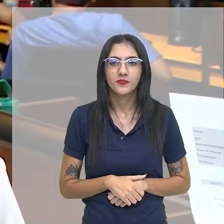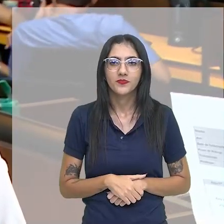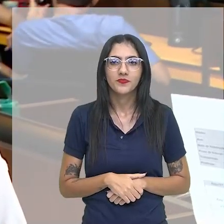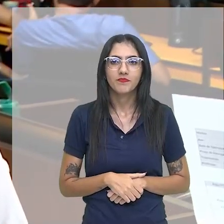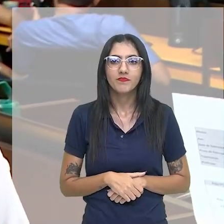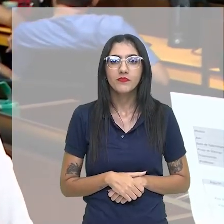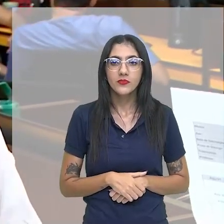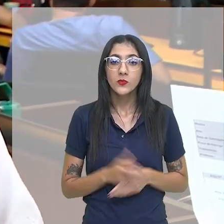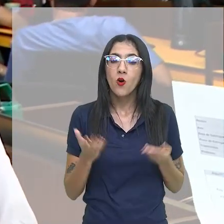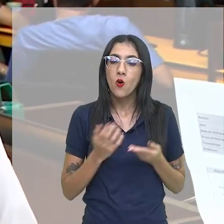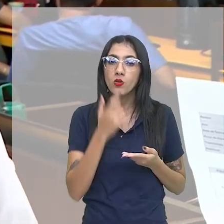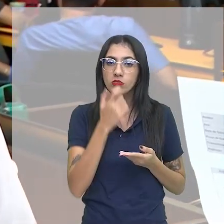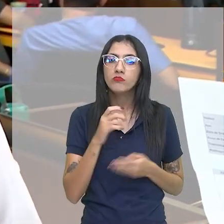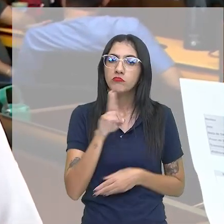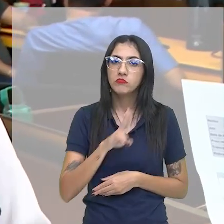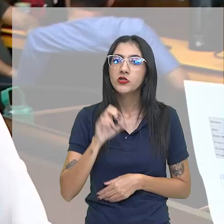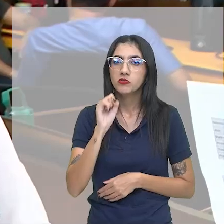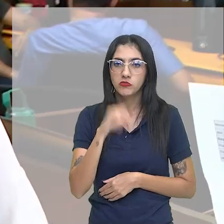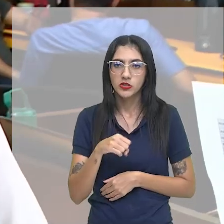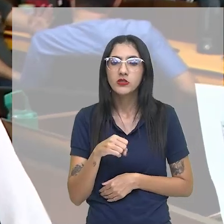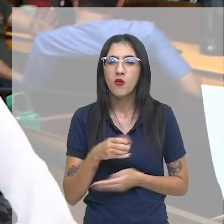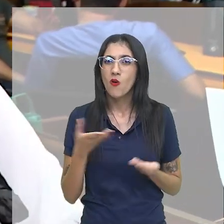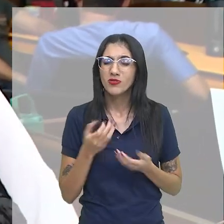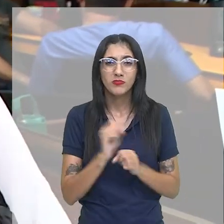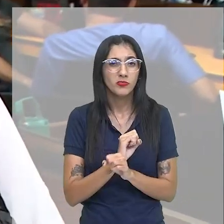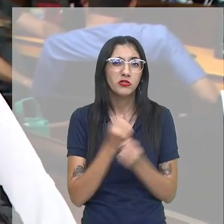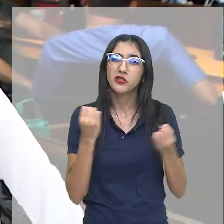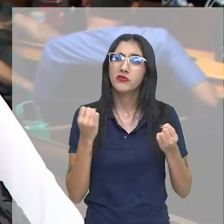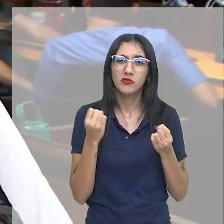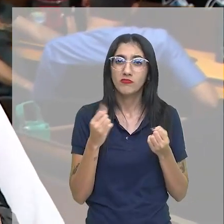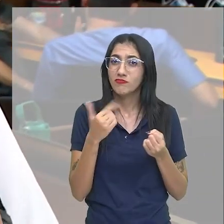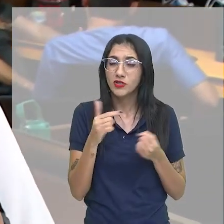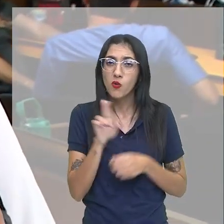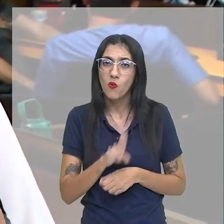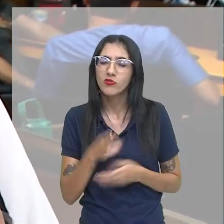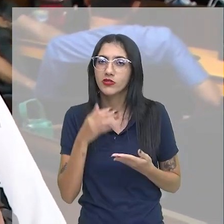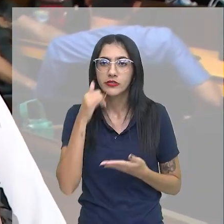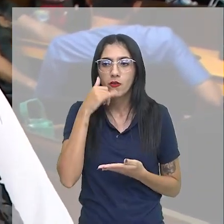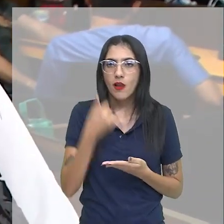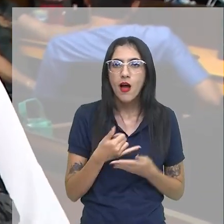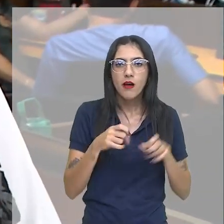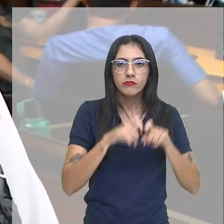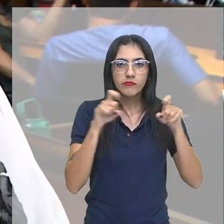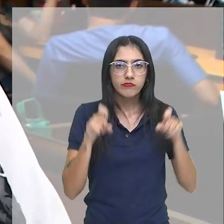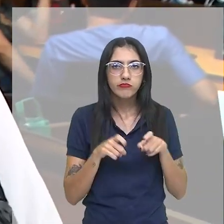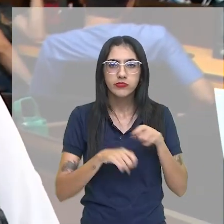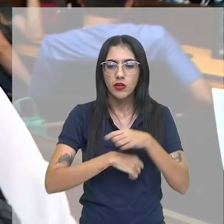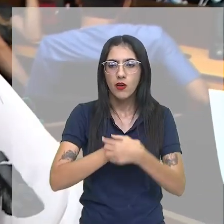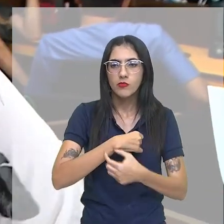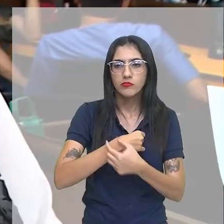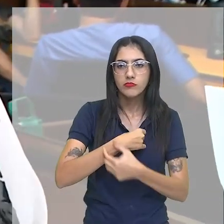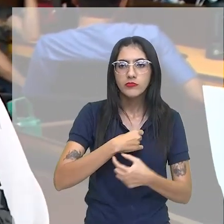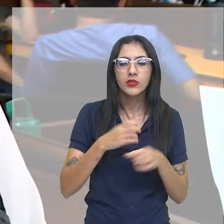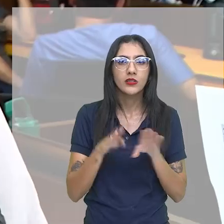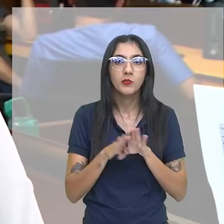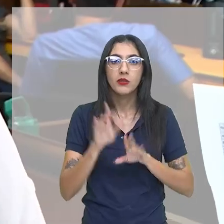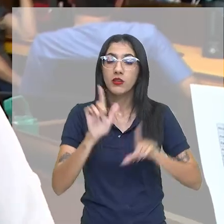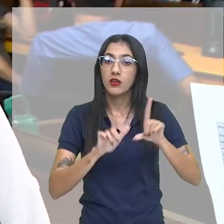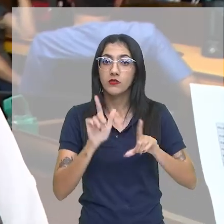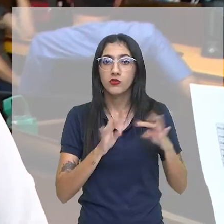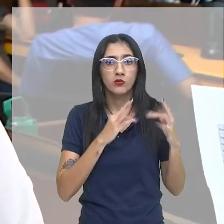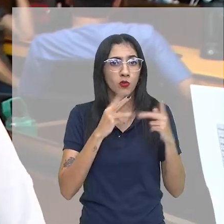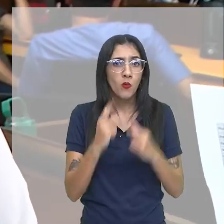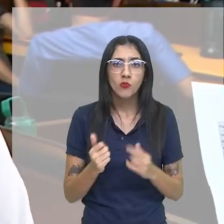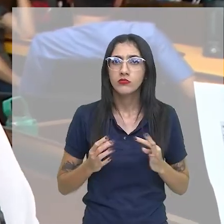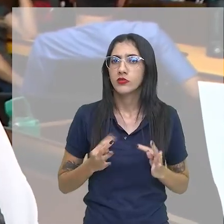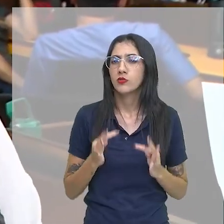tem como não utilizar tecnologia no nosso dia a dia, seja o computador, seja celular, seja smartwatch, até a própria televisão. Todo tipo de tecnologia a gente